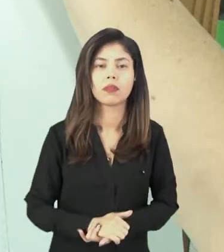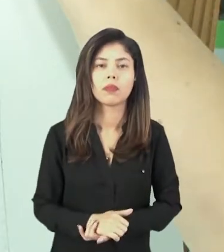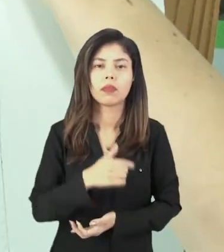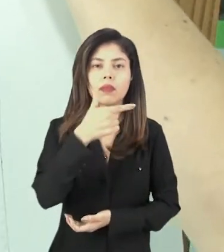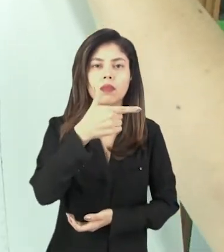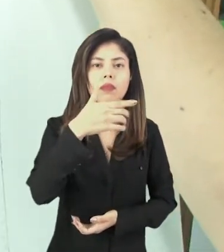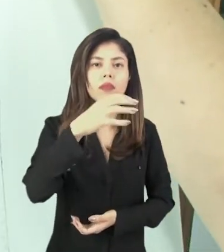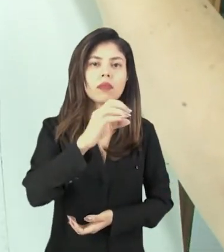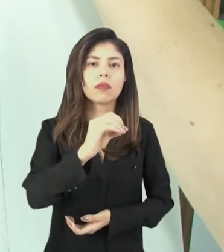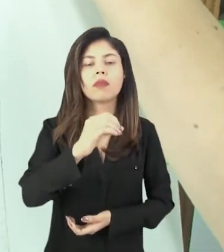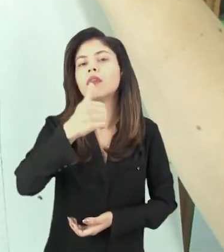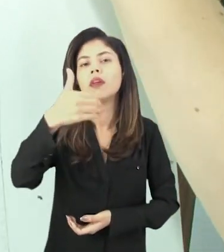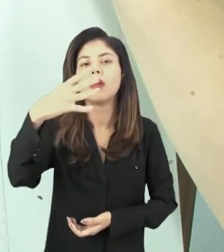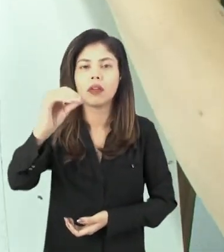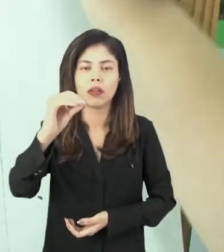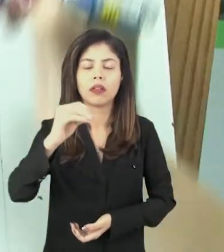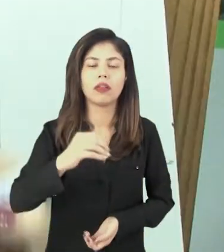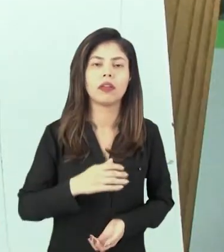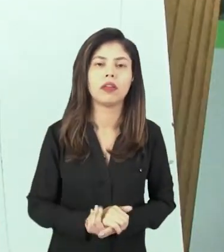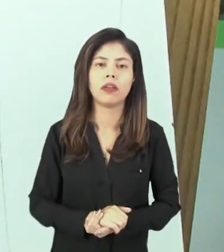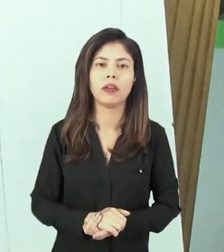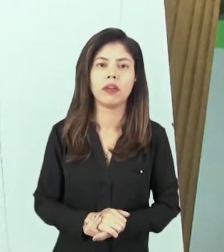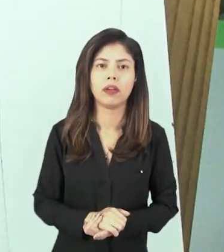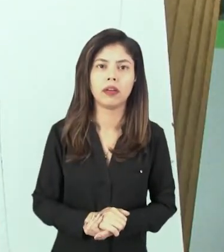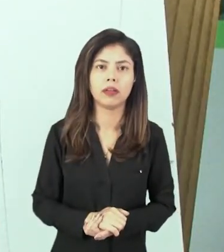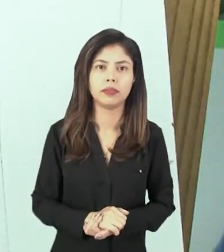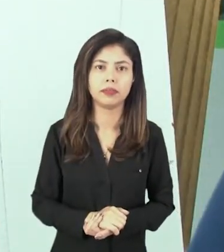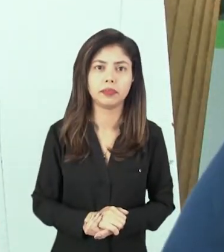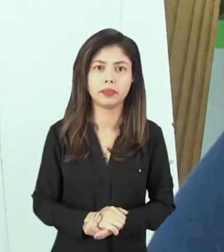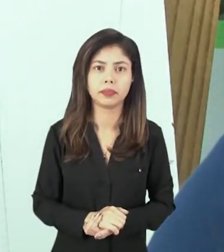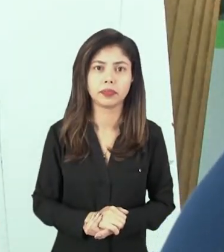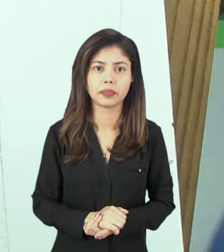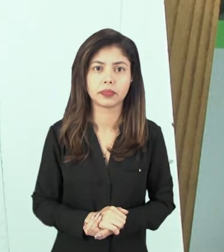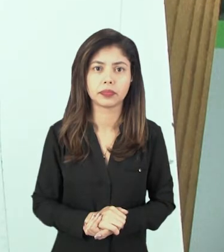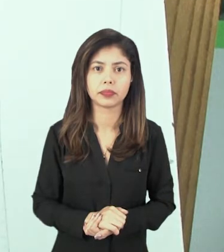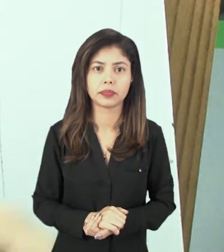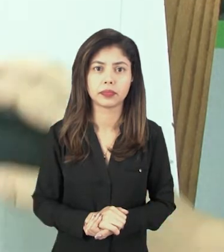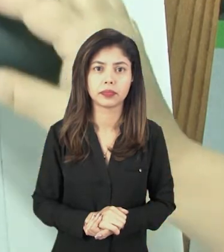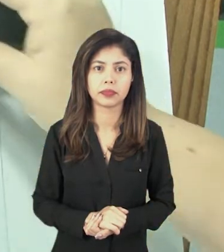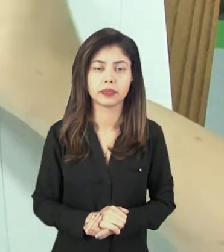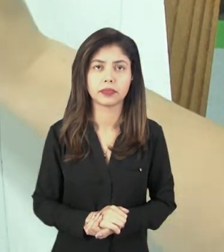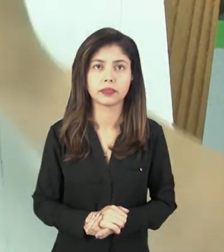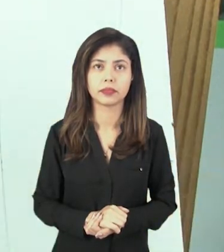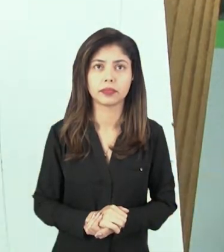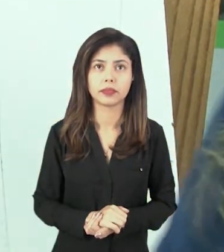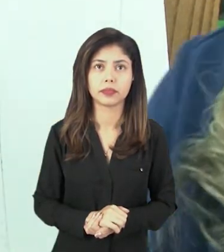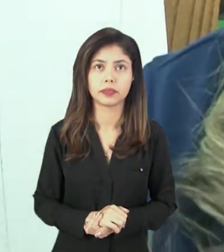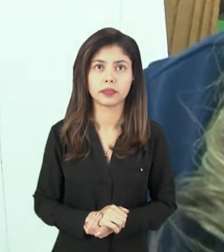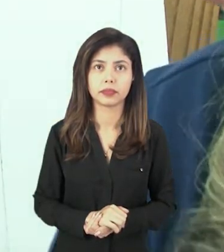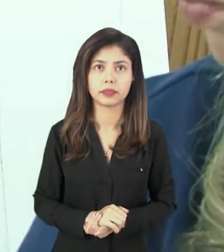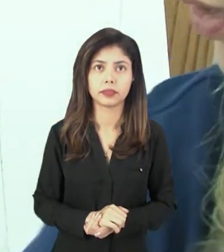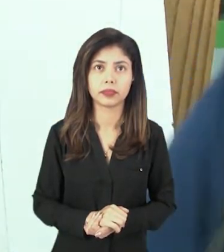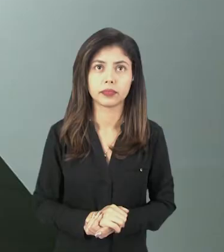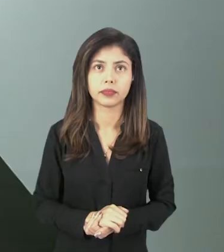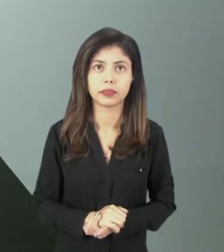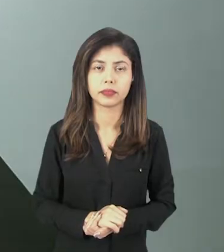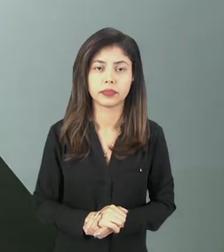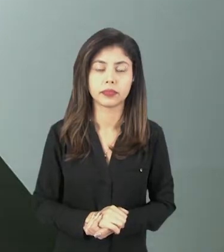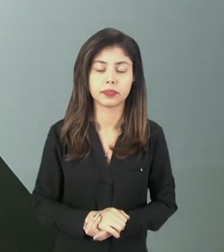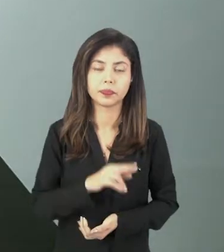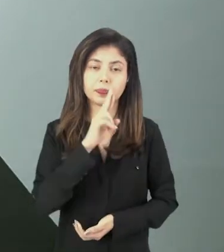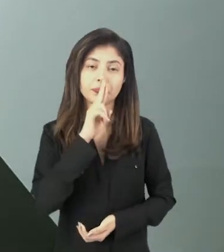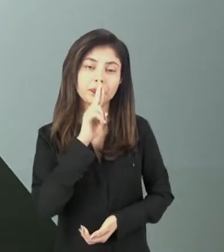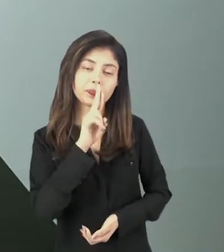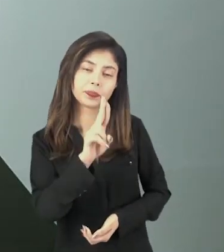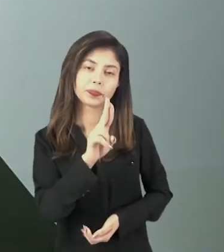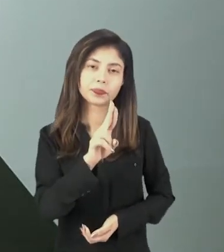a 210 Essa é a minha resposta é